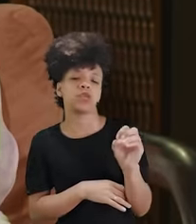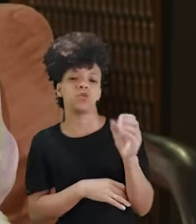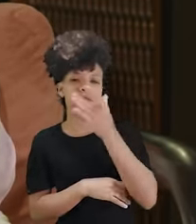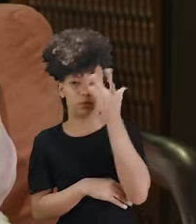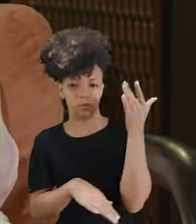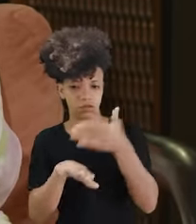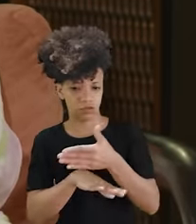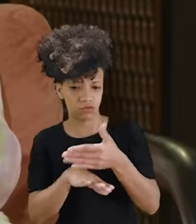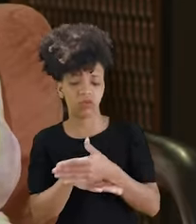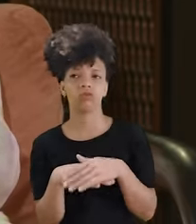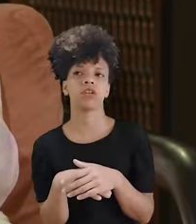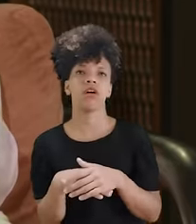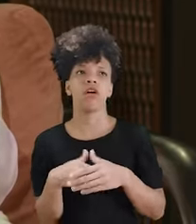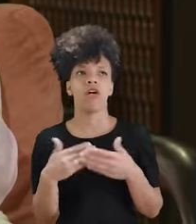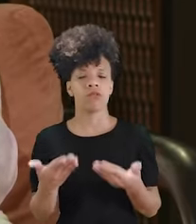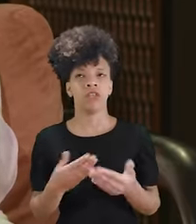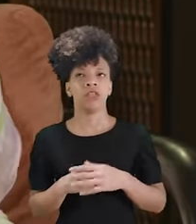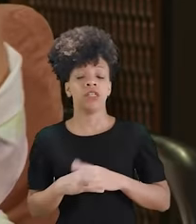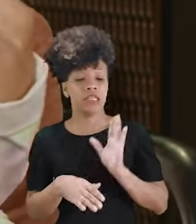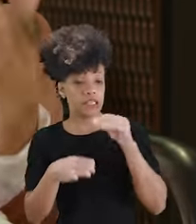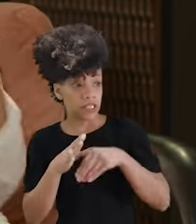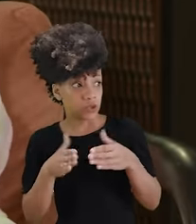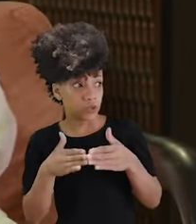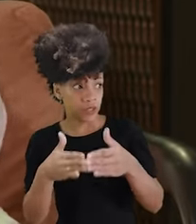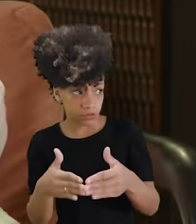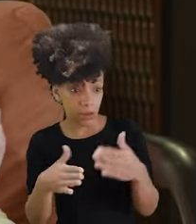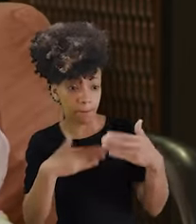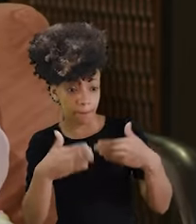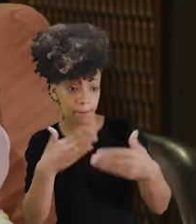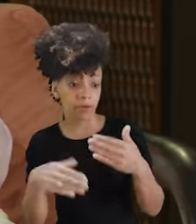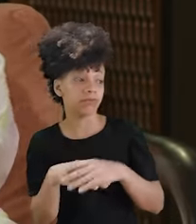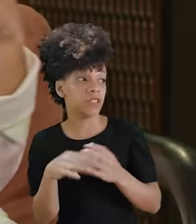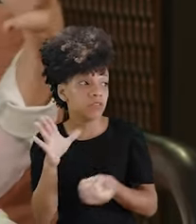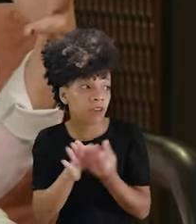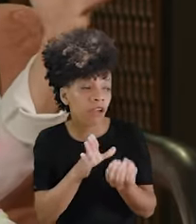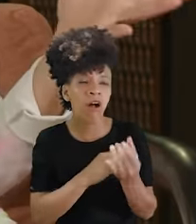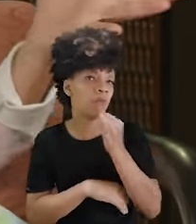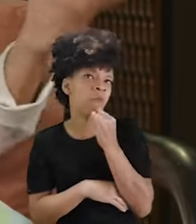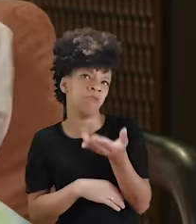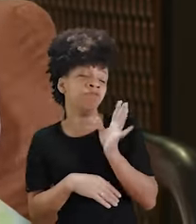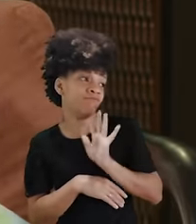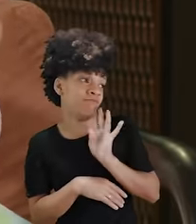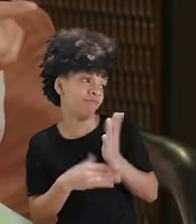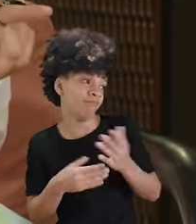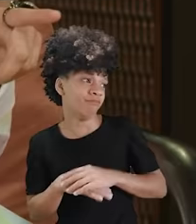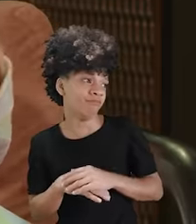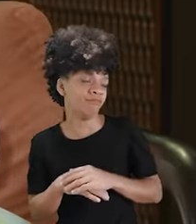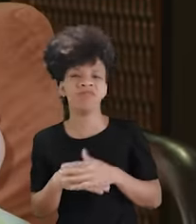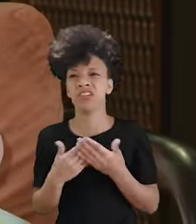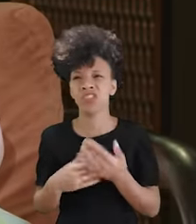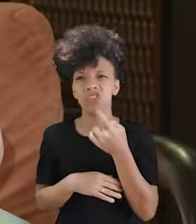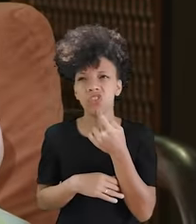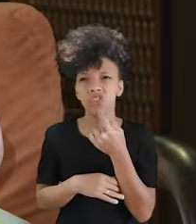2.500 passageiros onde Dentro dessa caminhada foram criadas as coisas por exemplo que eu acho